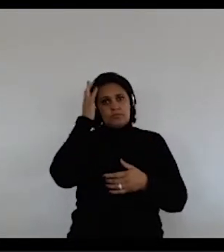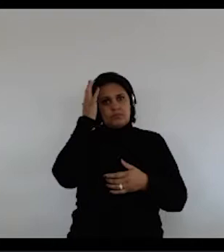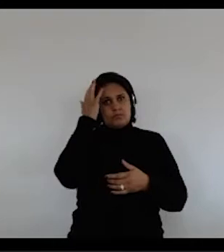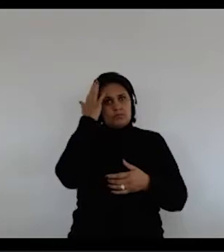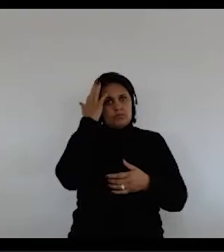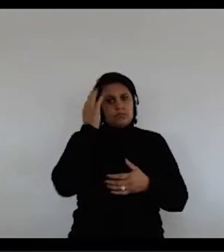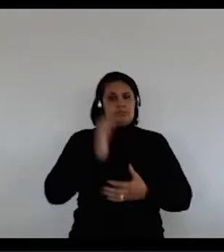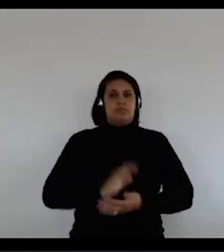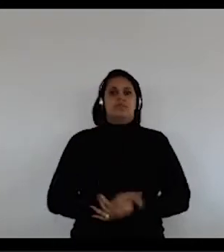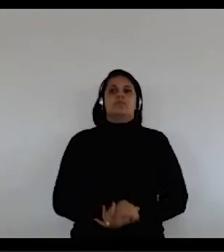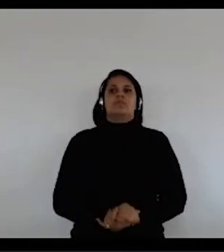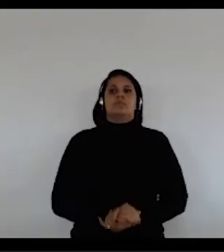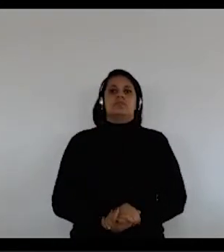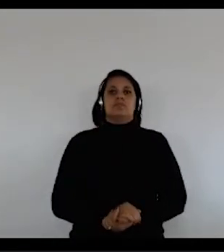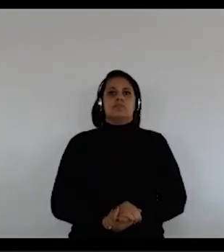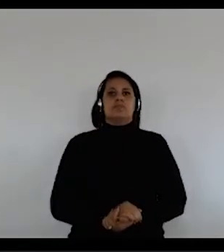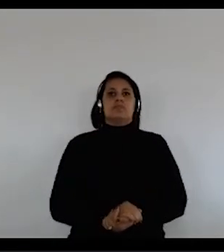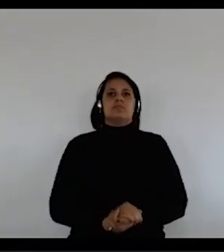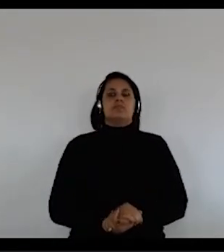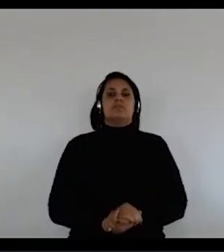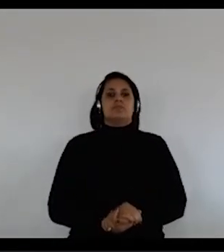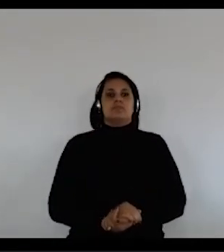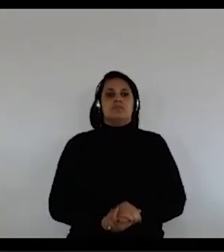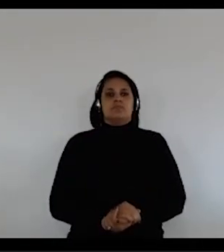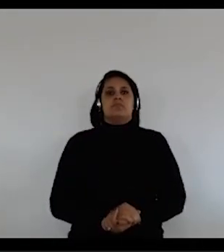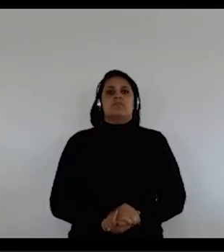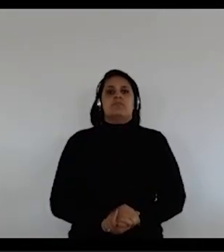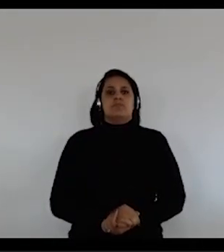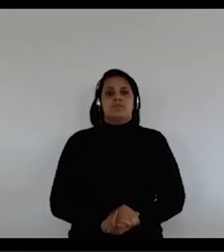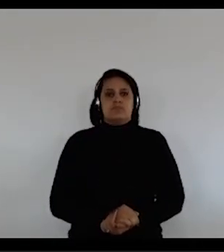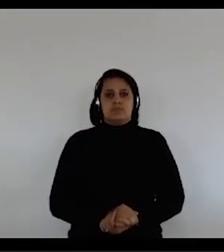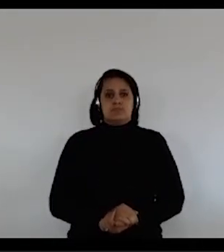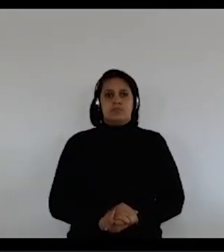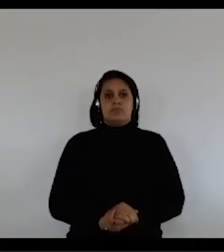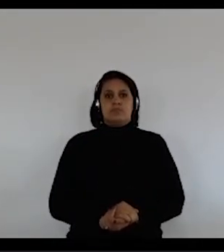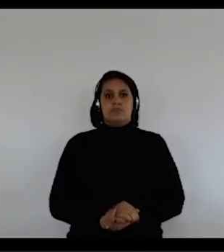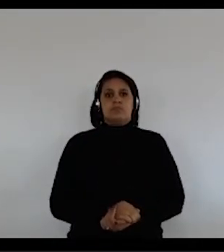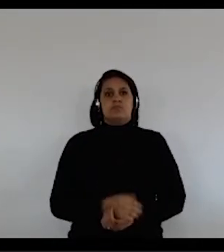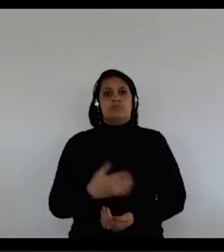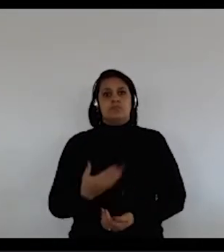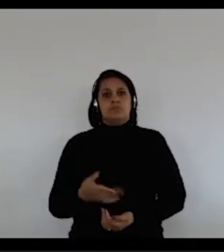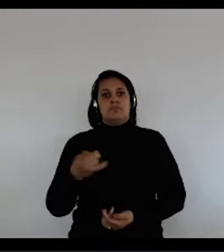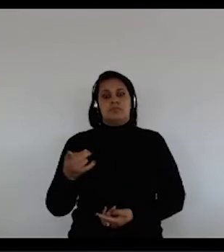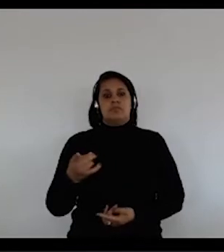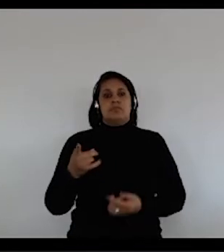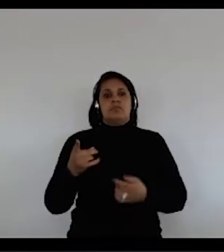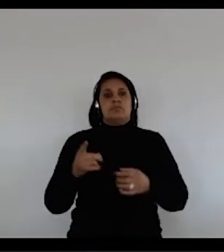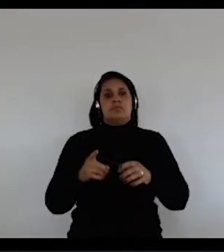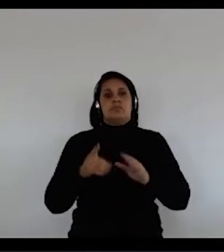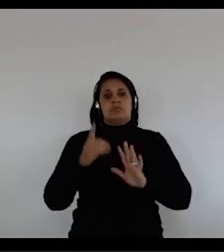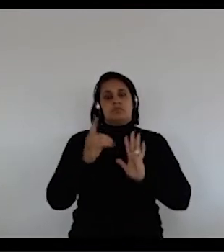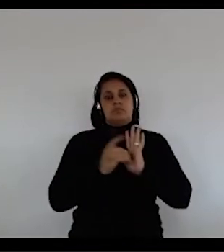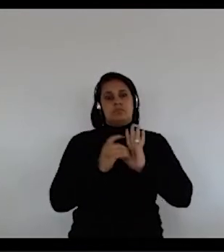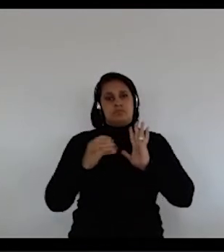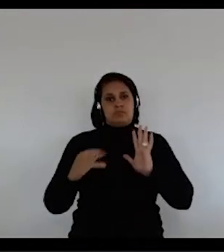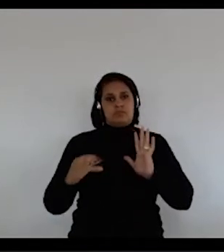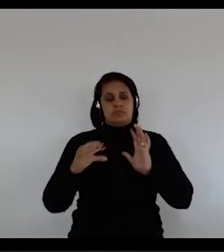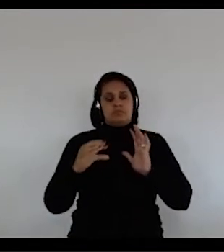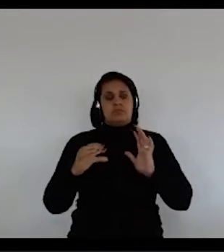questão. O Real Decreto do estado de alarma do ponto de vista processual,